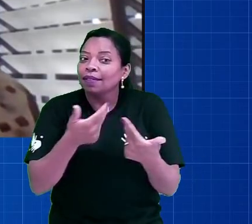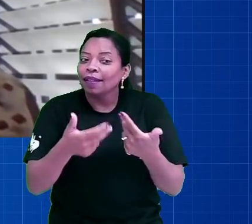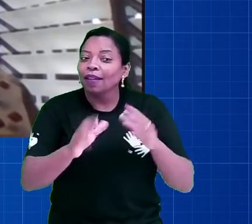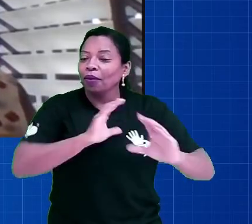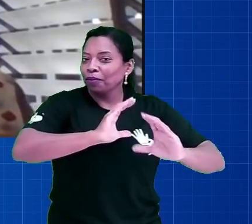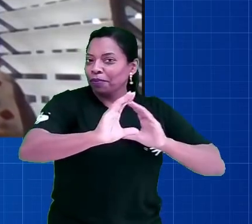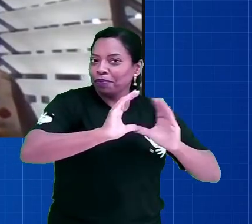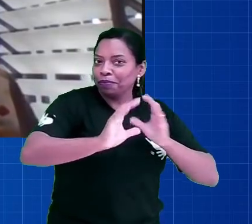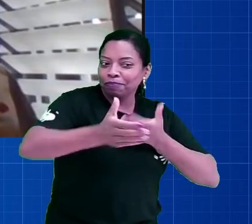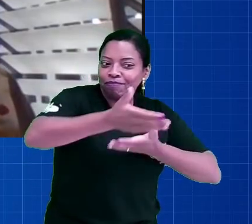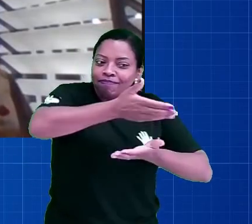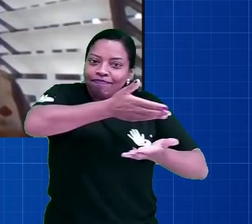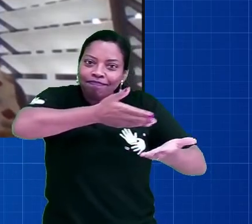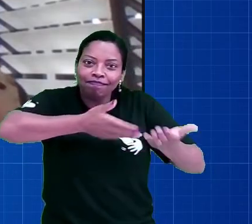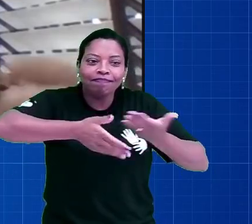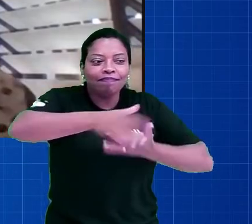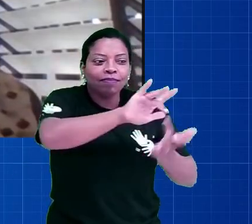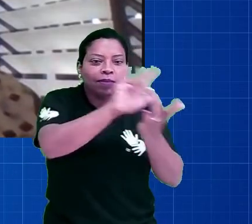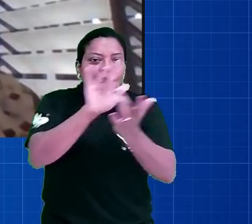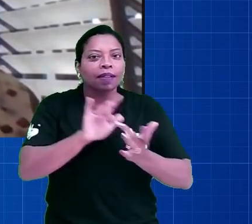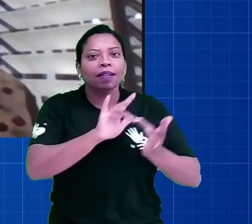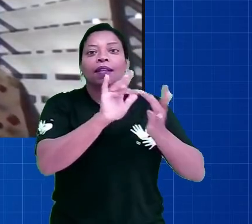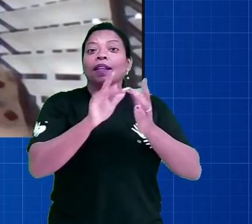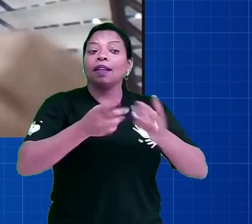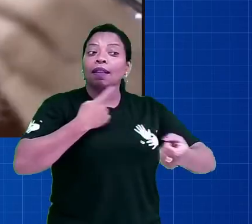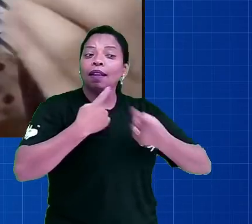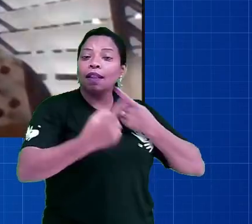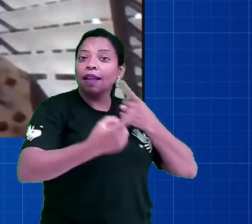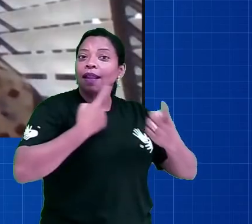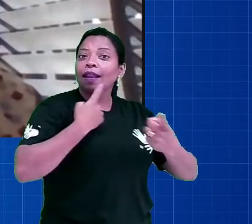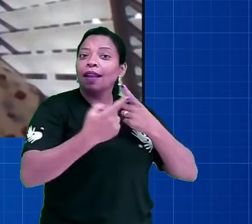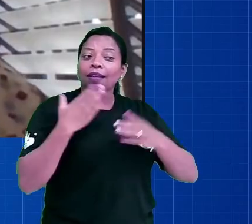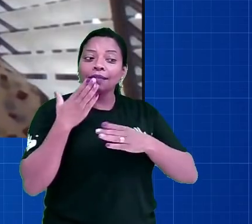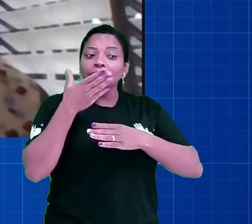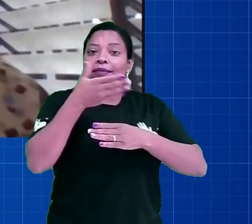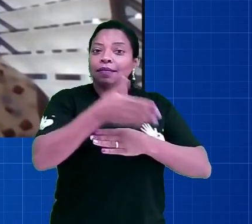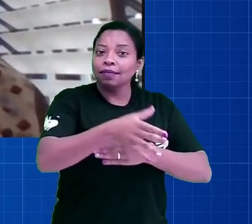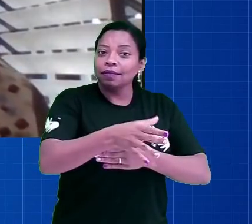comunicação, eles precisam dialogar, eles precisam chegar